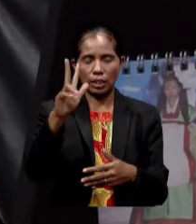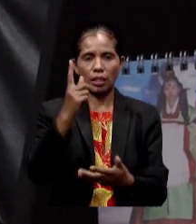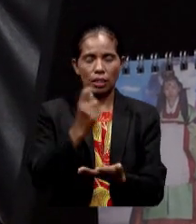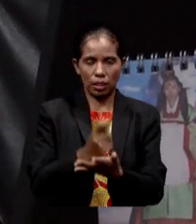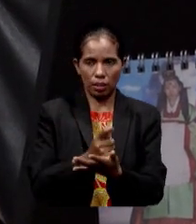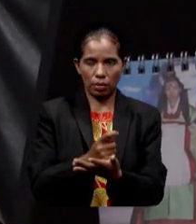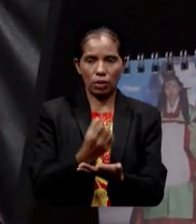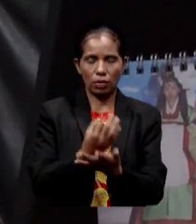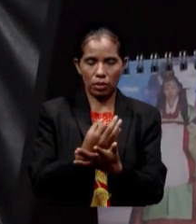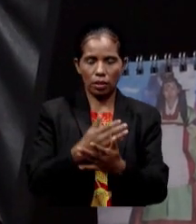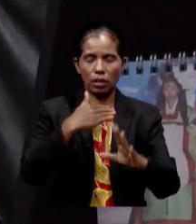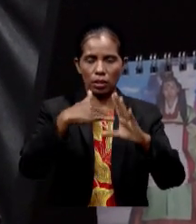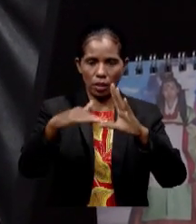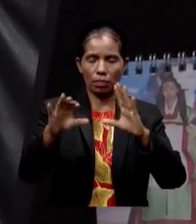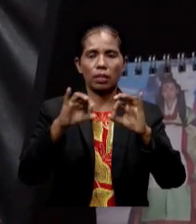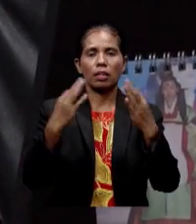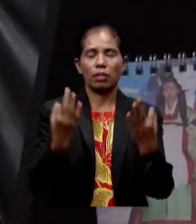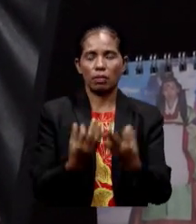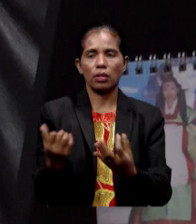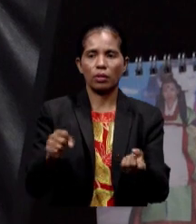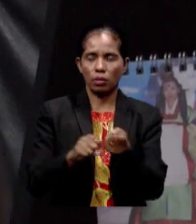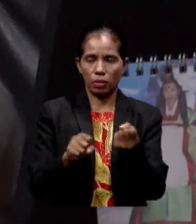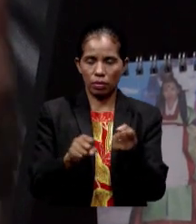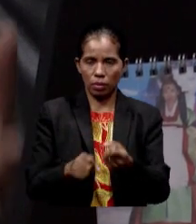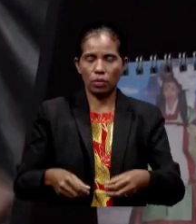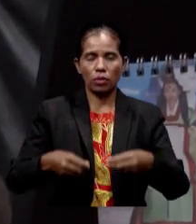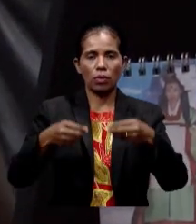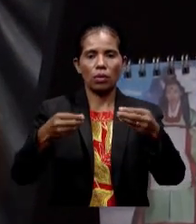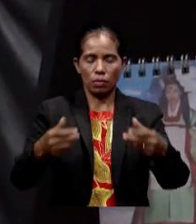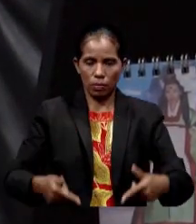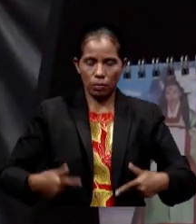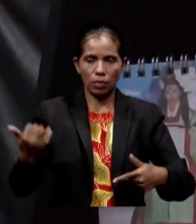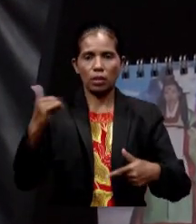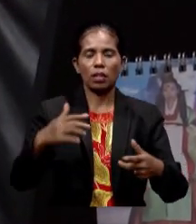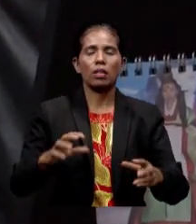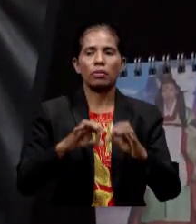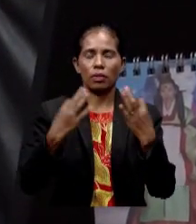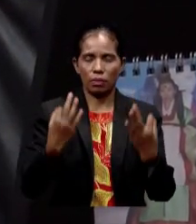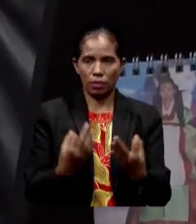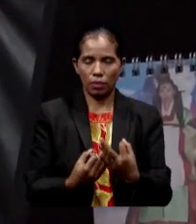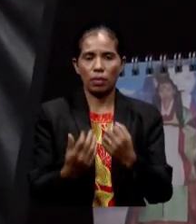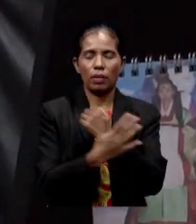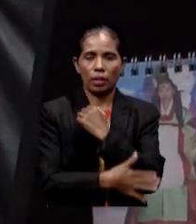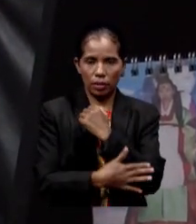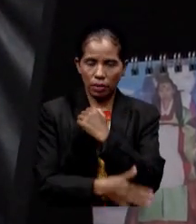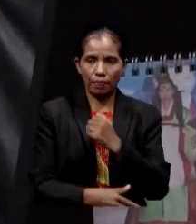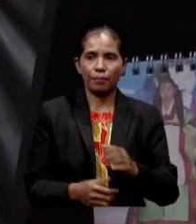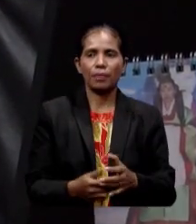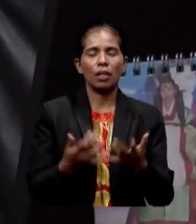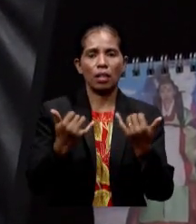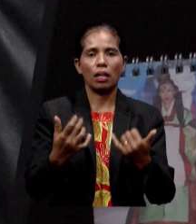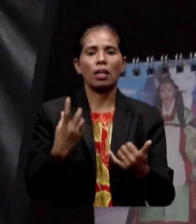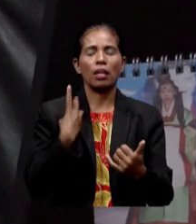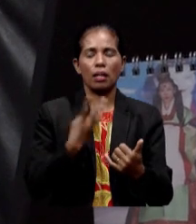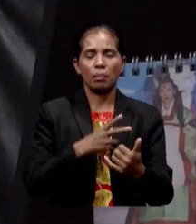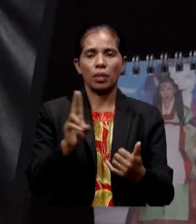ser ni familia. Significa que ta gosa ne bele contribuimos ba pomores ba ser ni familia e sociedade no mos ba nação. Ida nemaka agora lo ka